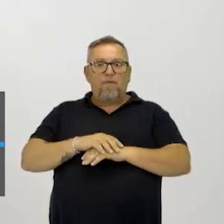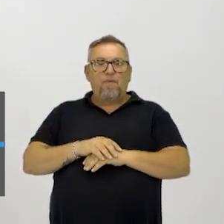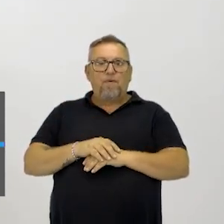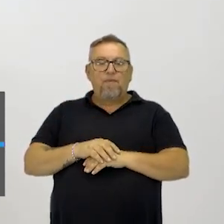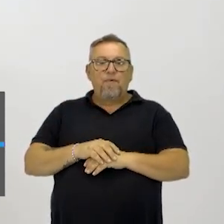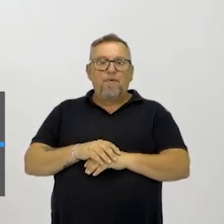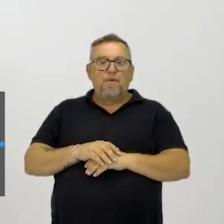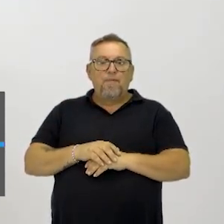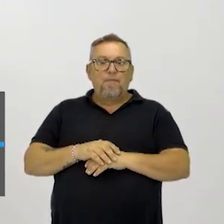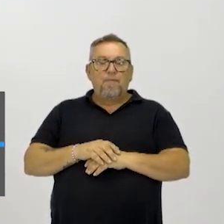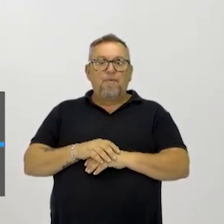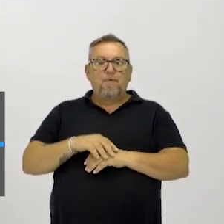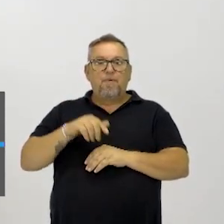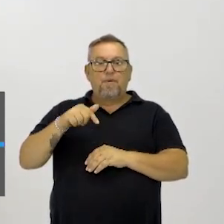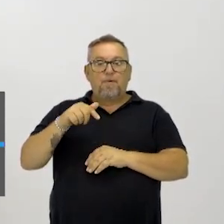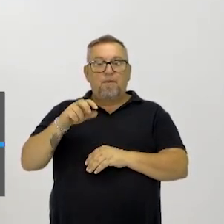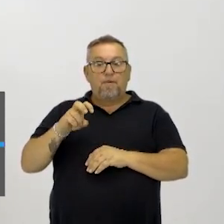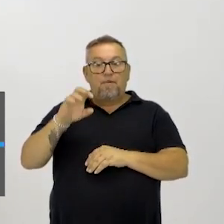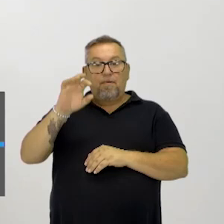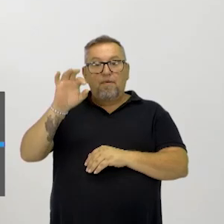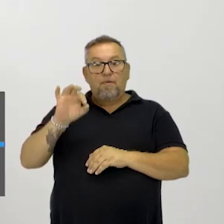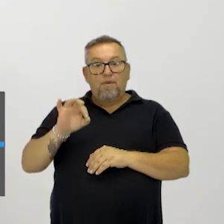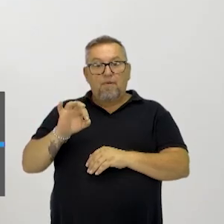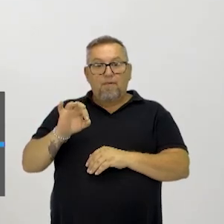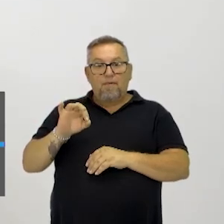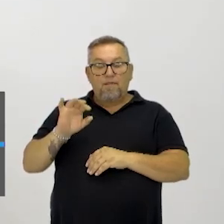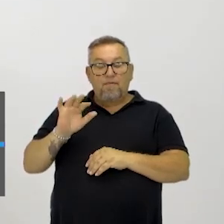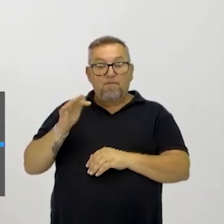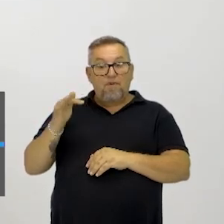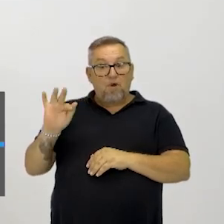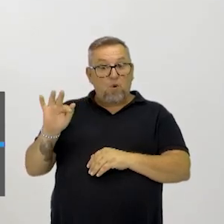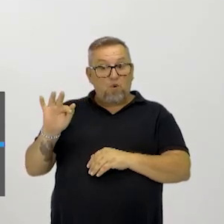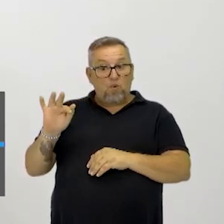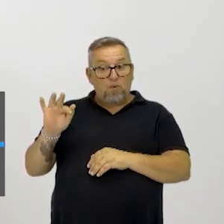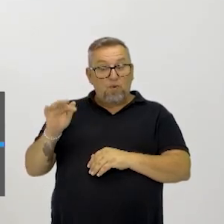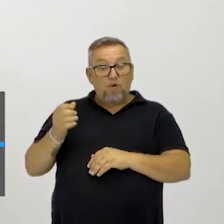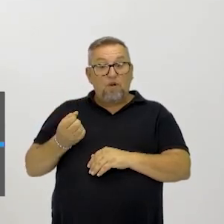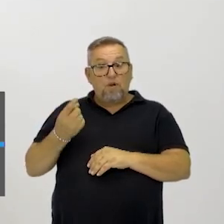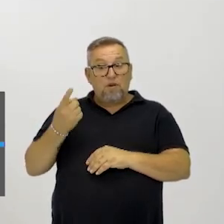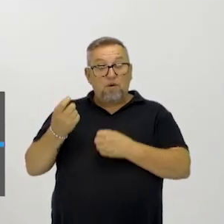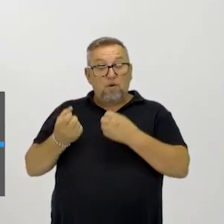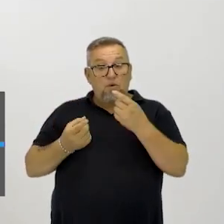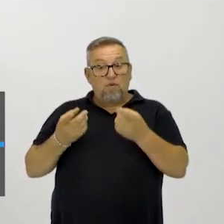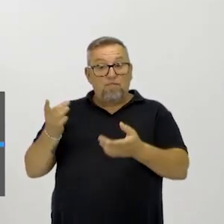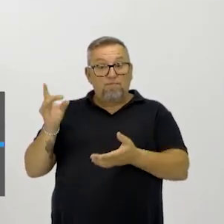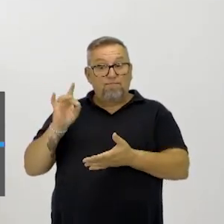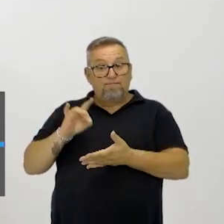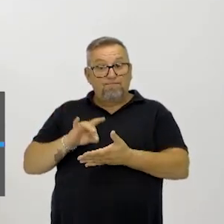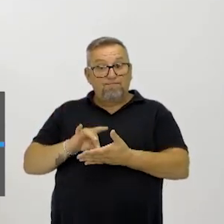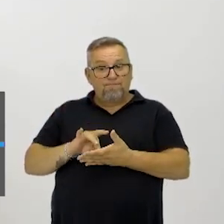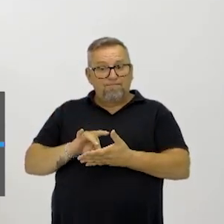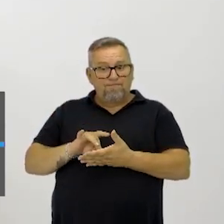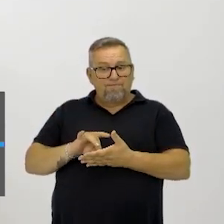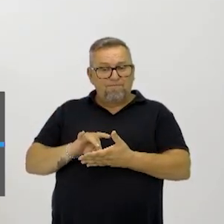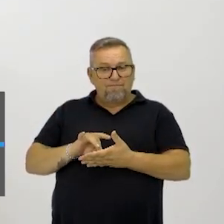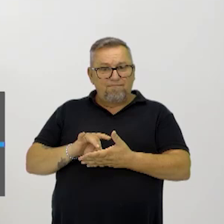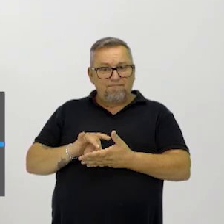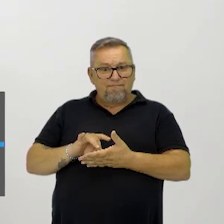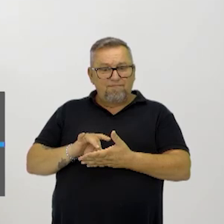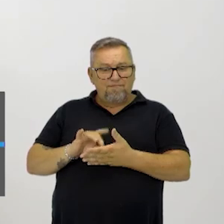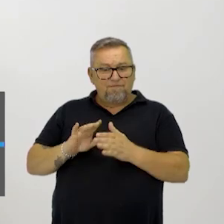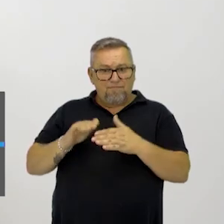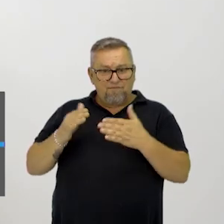Lindenberg. 75% colocaram como falso e alguns colocaram como verdadeiro. Somente quem lê esse tipo